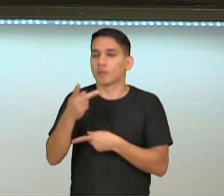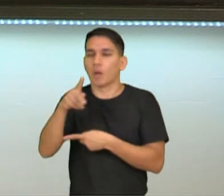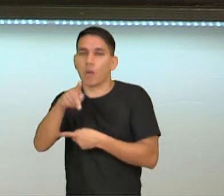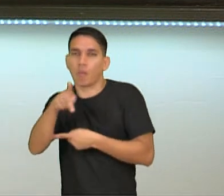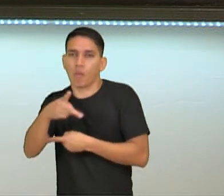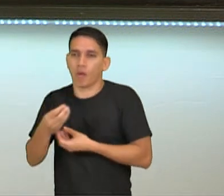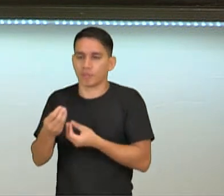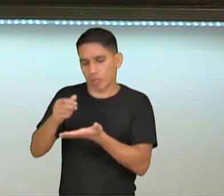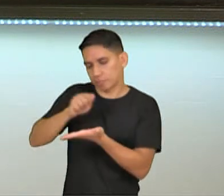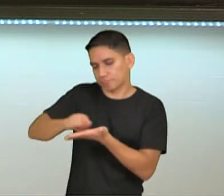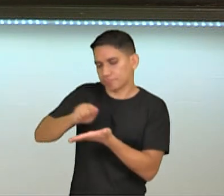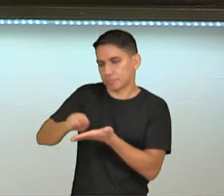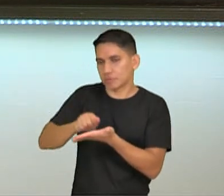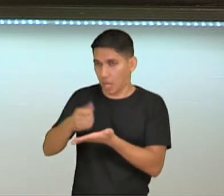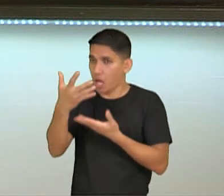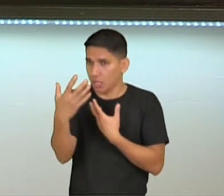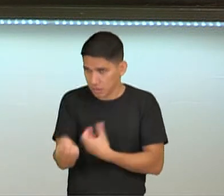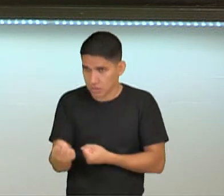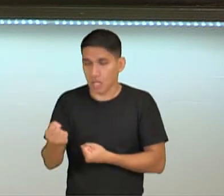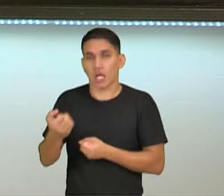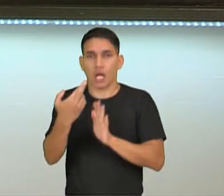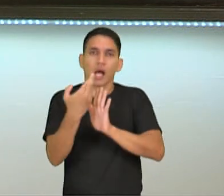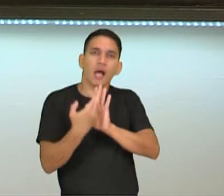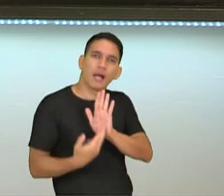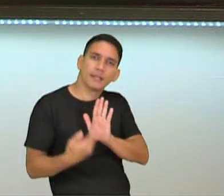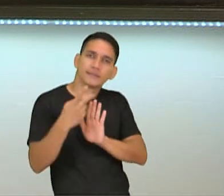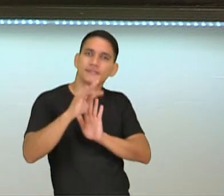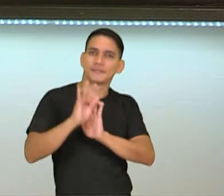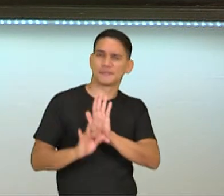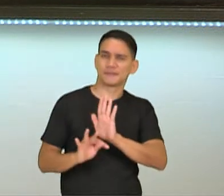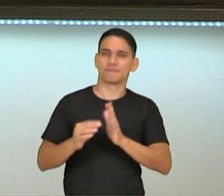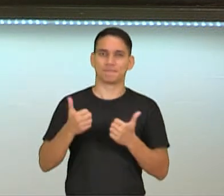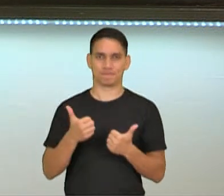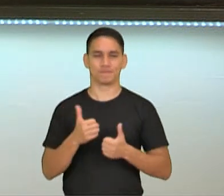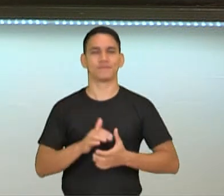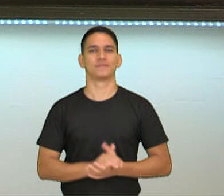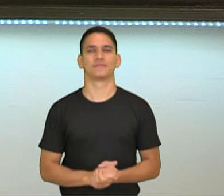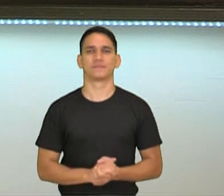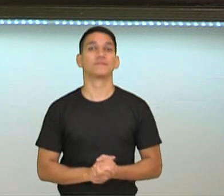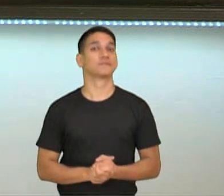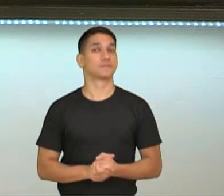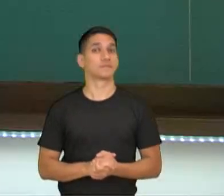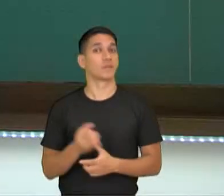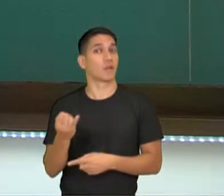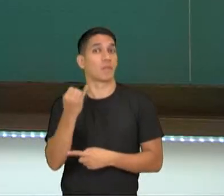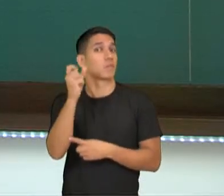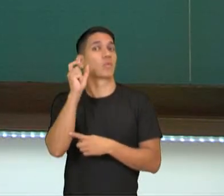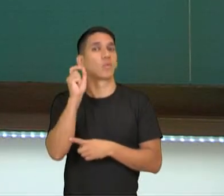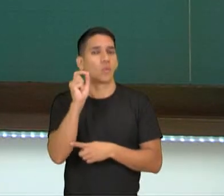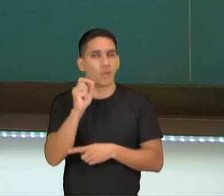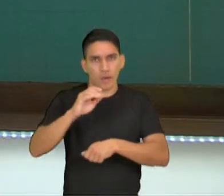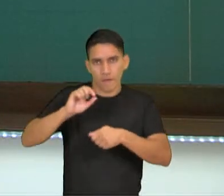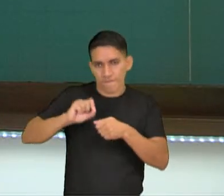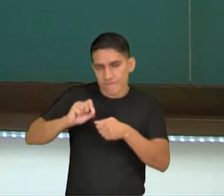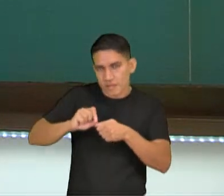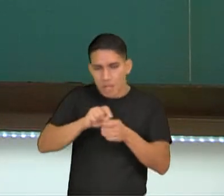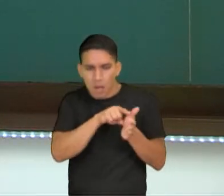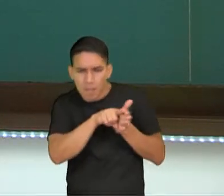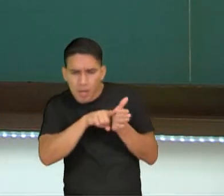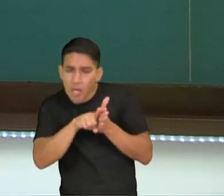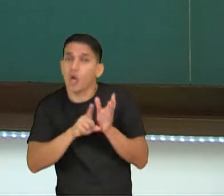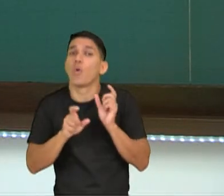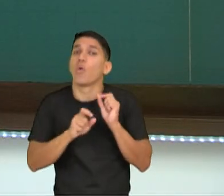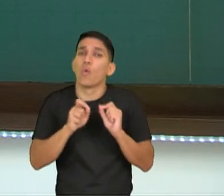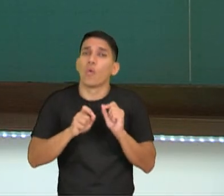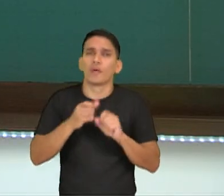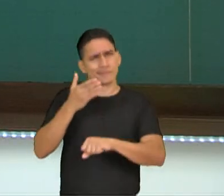que ela considere, solicitando que ela considere aí o texto de vocês, tá? Então, é importante, né, fazerem a pesquisa para treinar